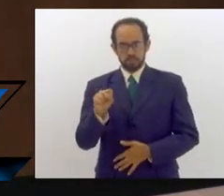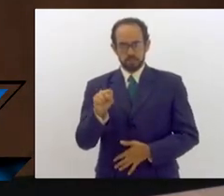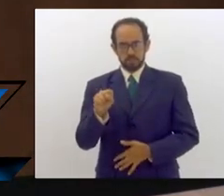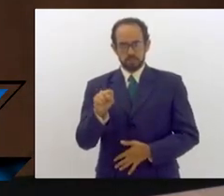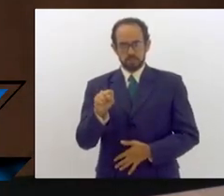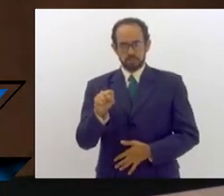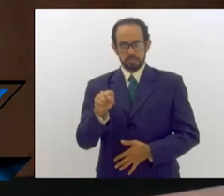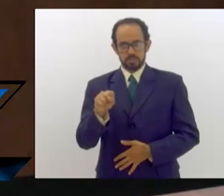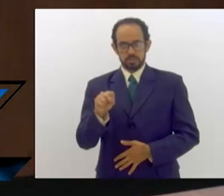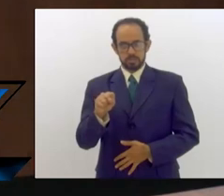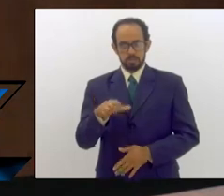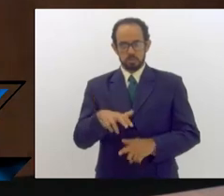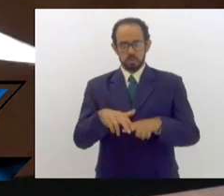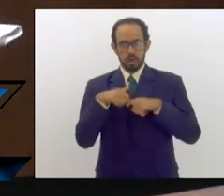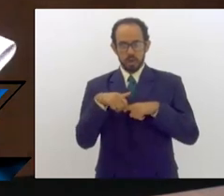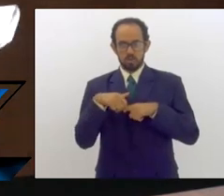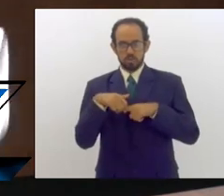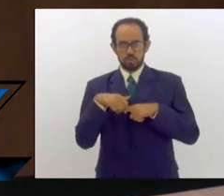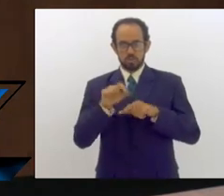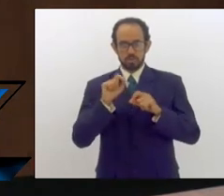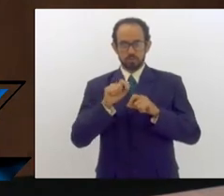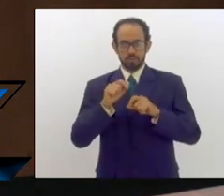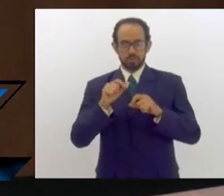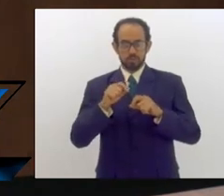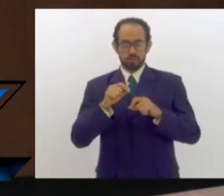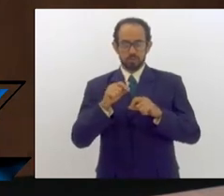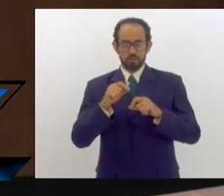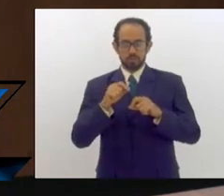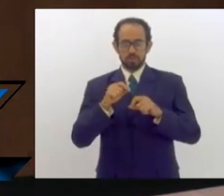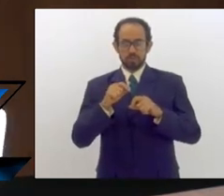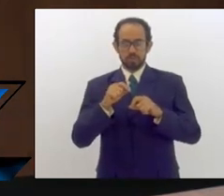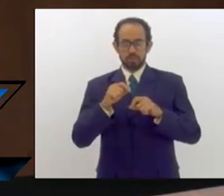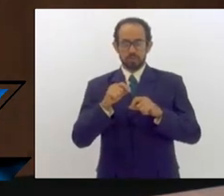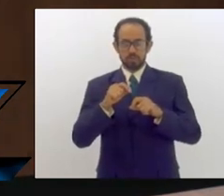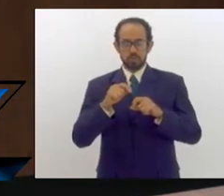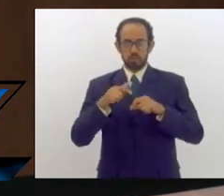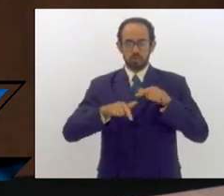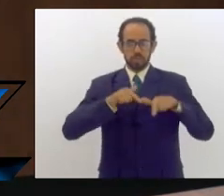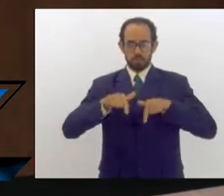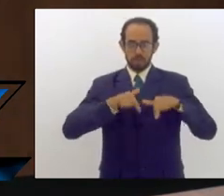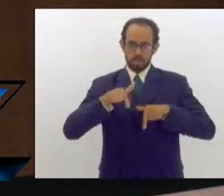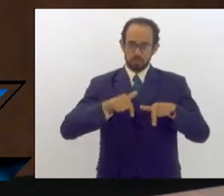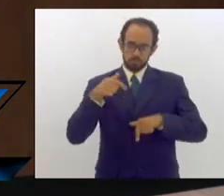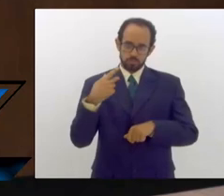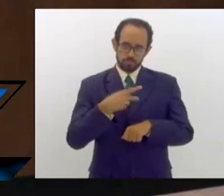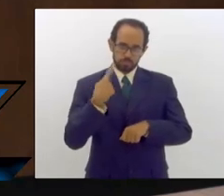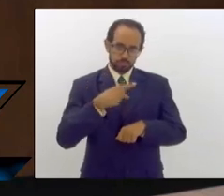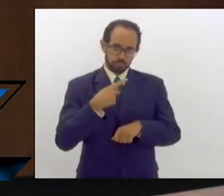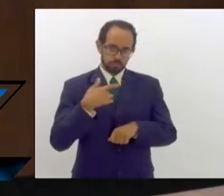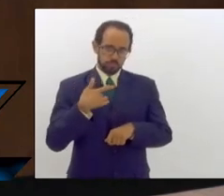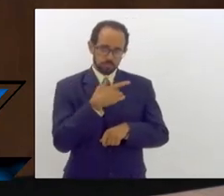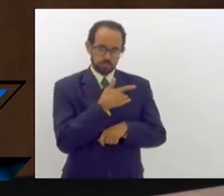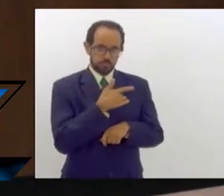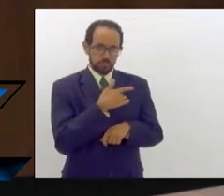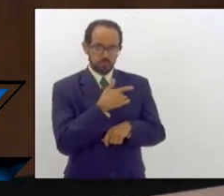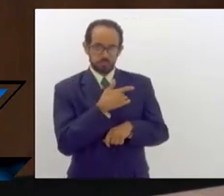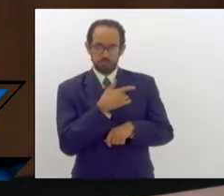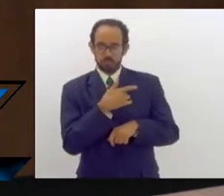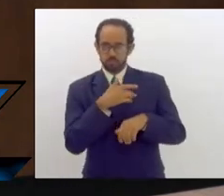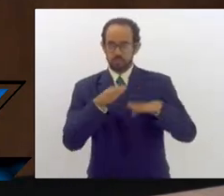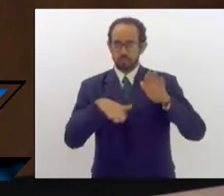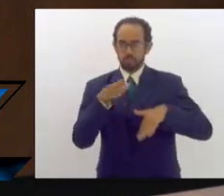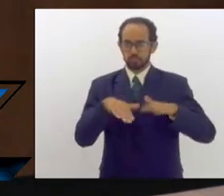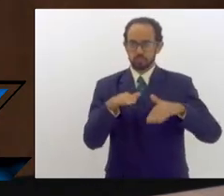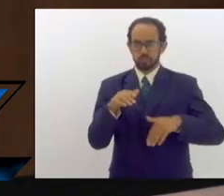que através da sua do trabalho deles na área da saúde muitas vezes